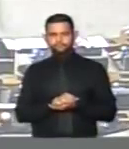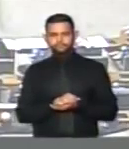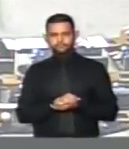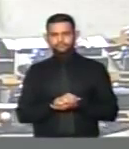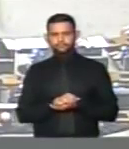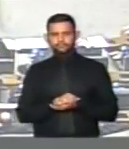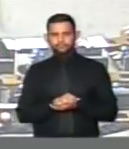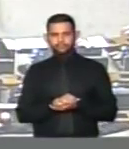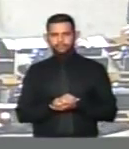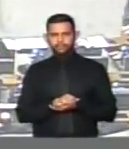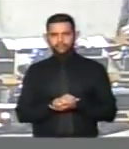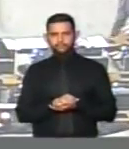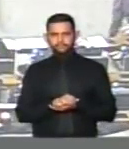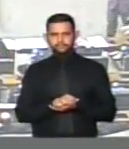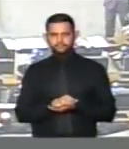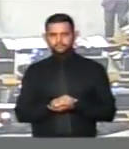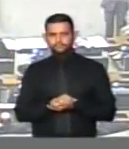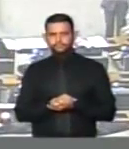texto original mesmo.